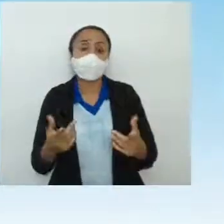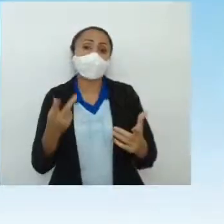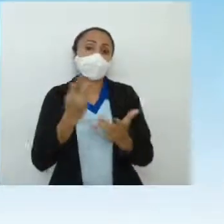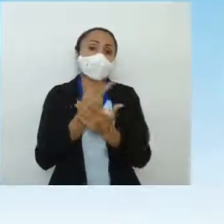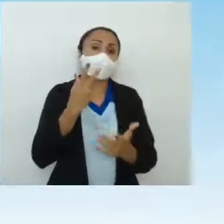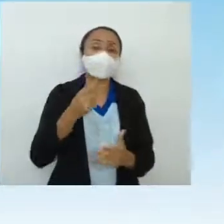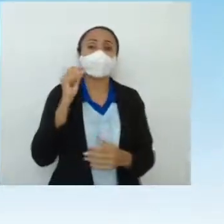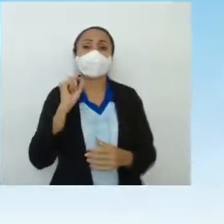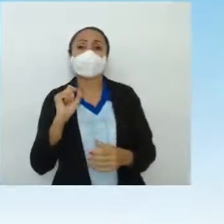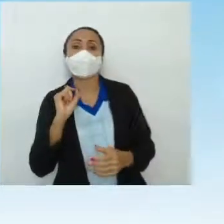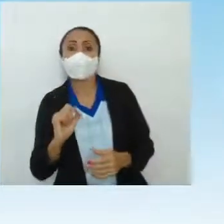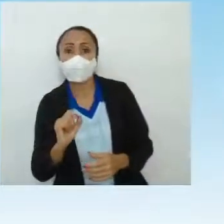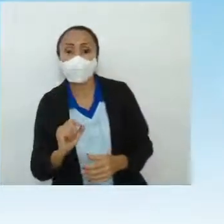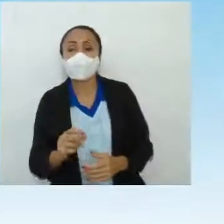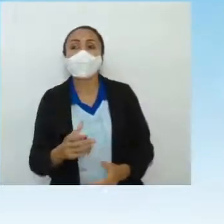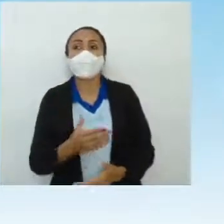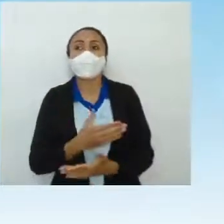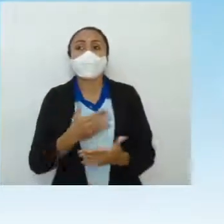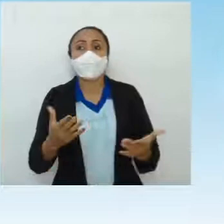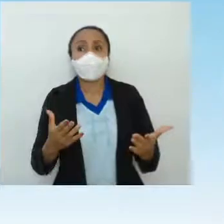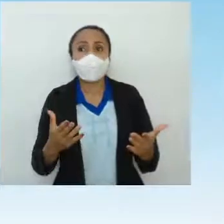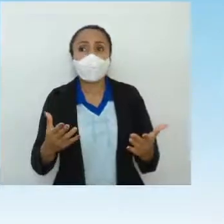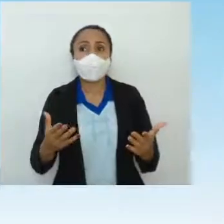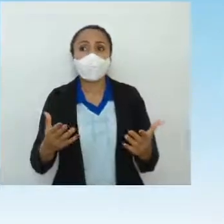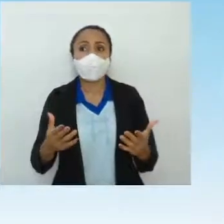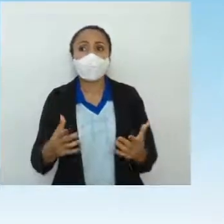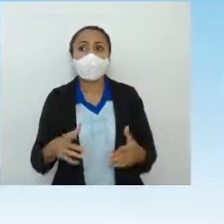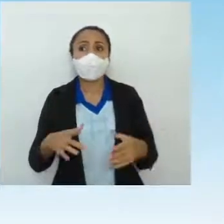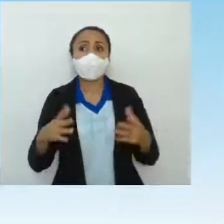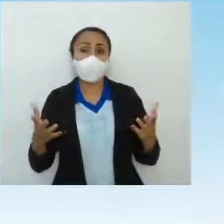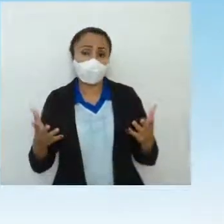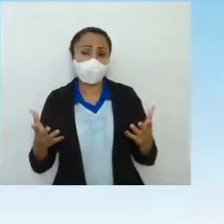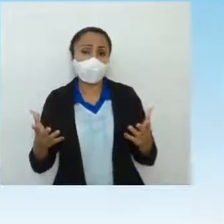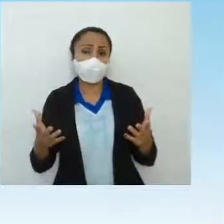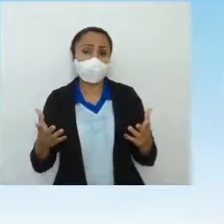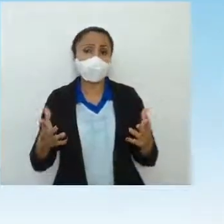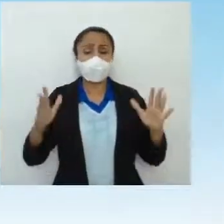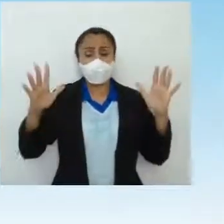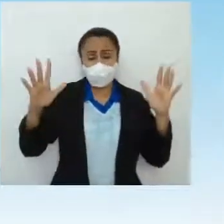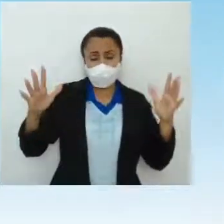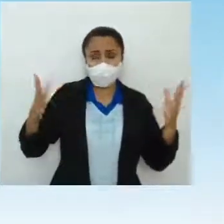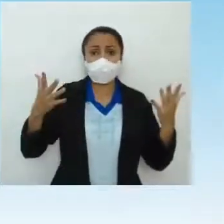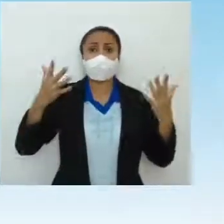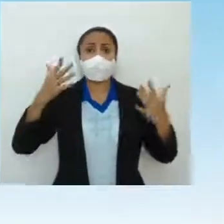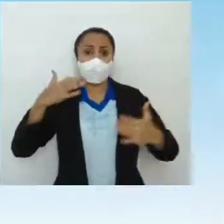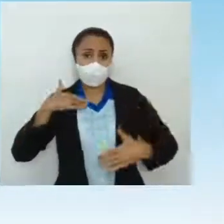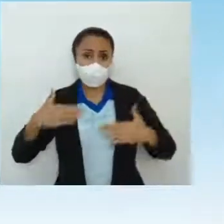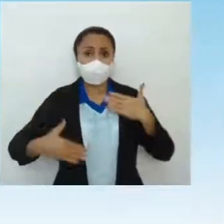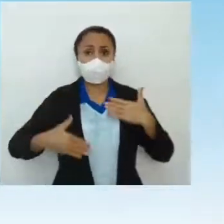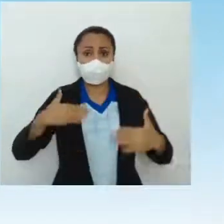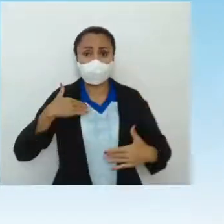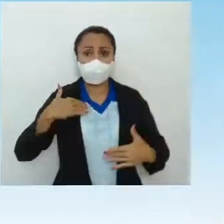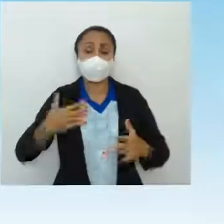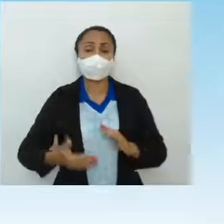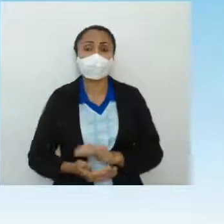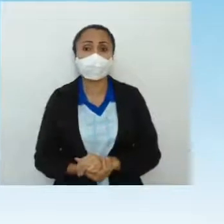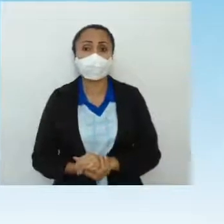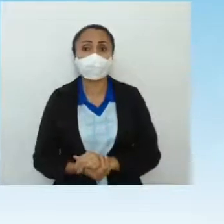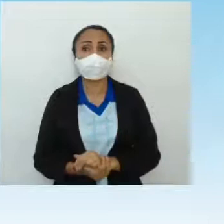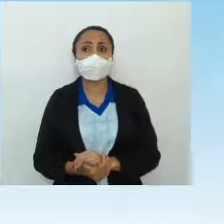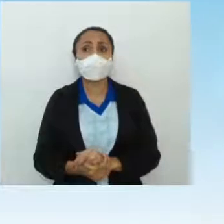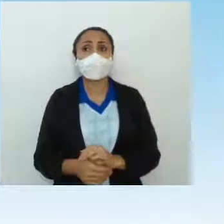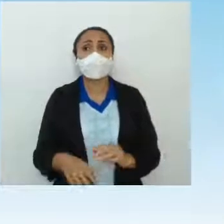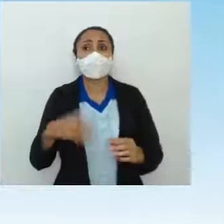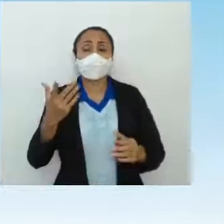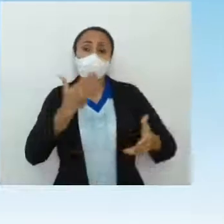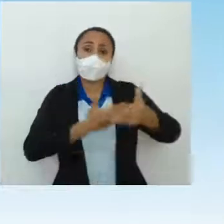óptico ele pode ser ali, considerado um evento físico, uma vez que a relação entre